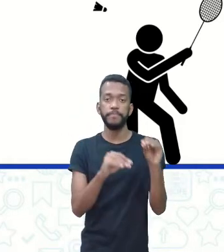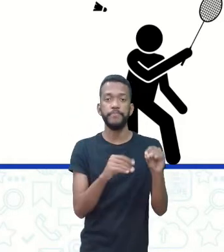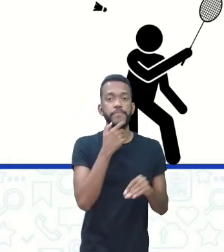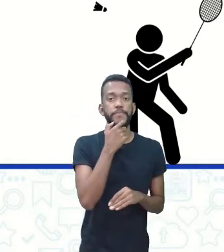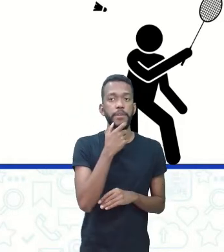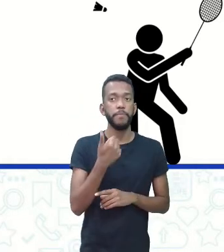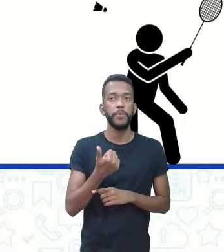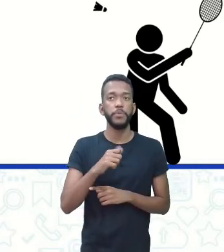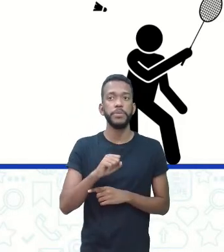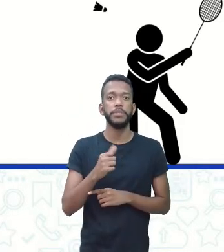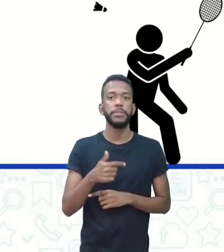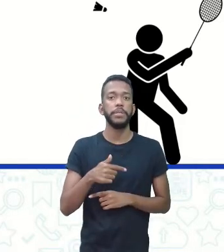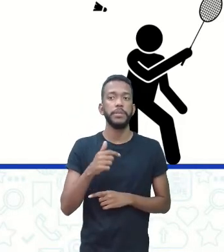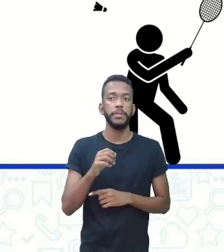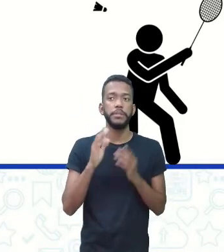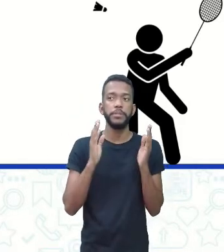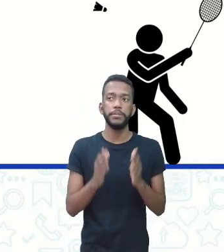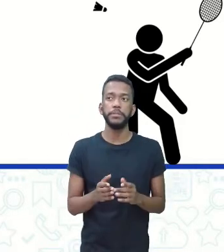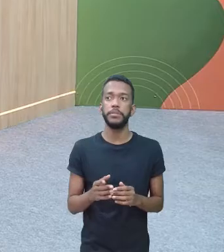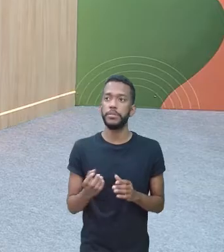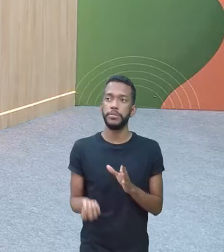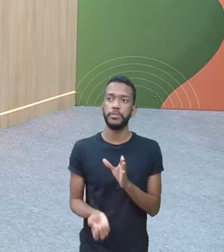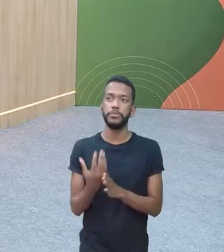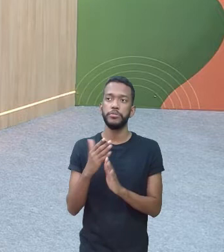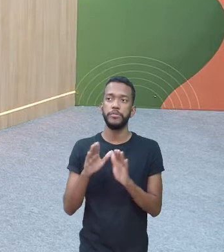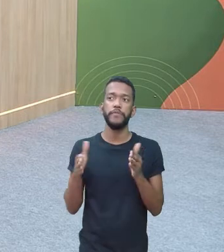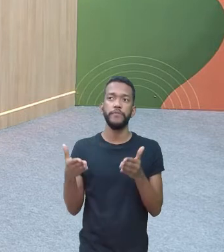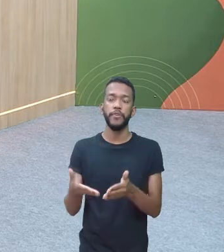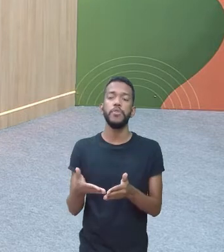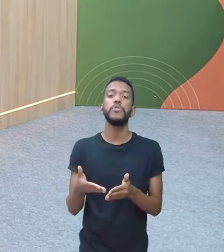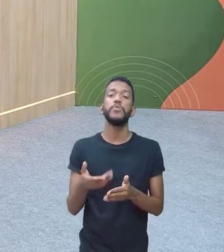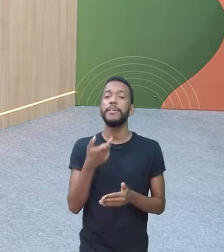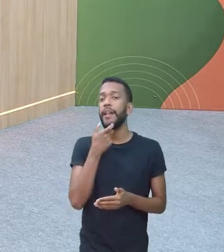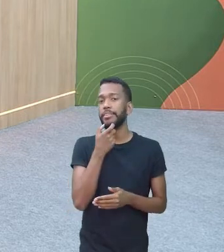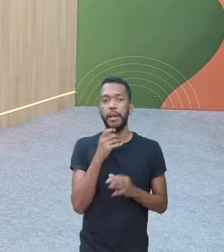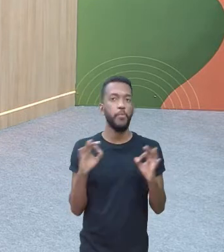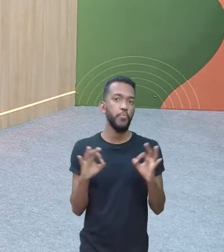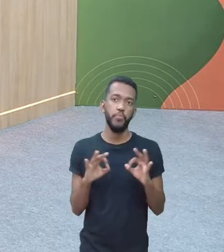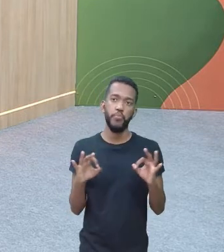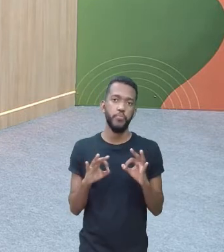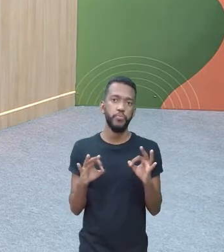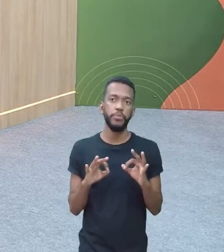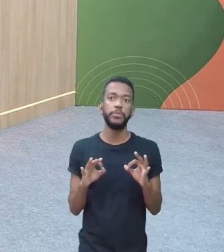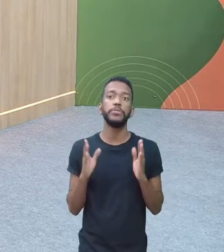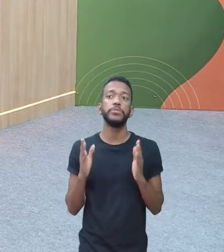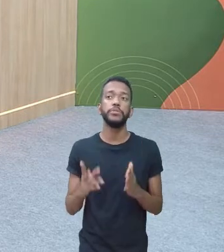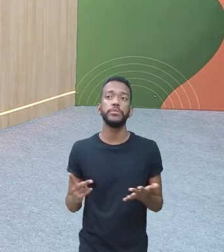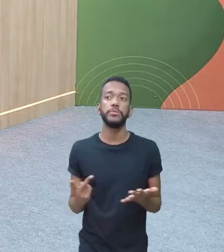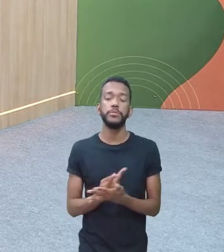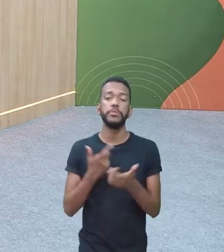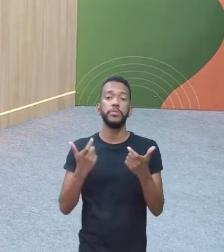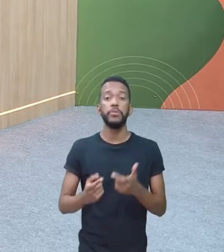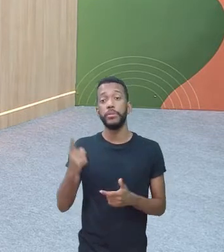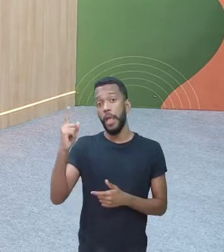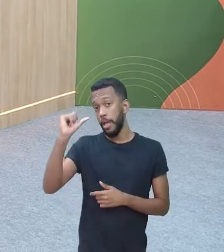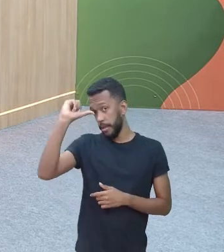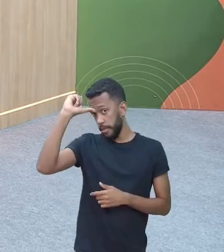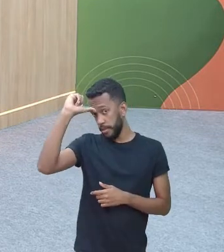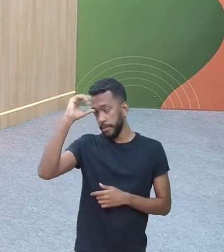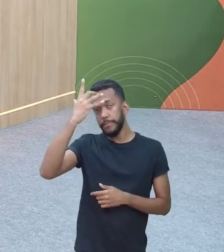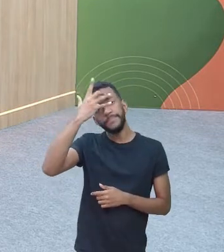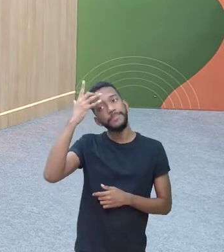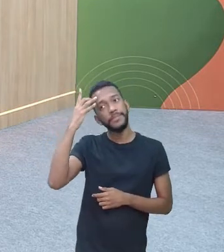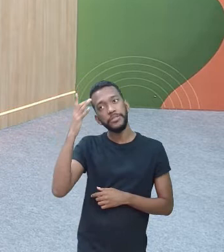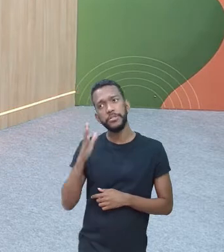1870. Então, vejam que ele não surgiu especificamente lá na Inglaterra, né? Ele surge na Índia, alguém foi